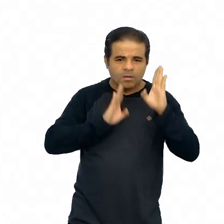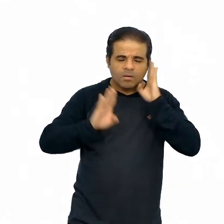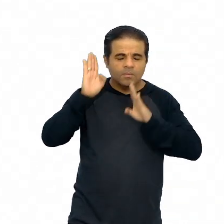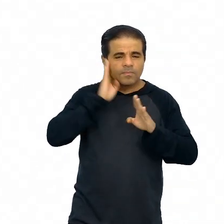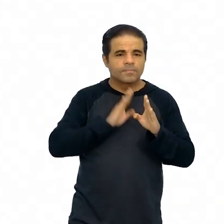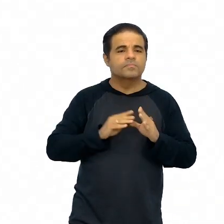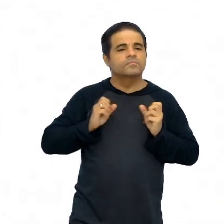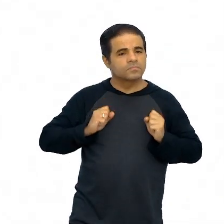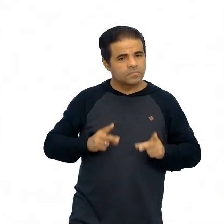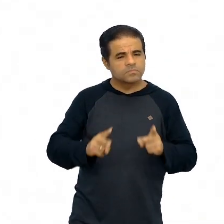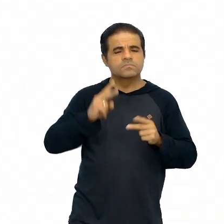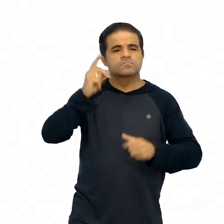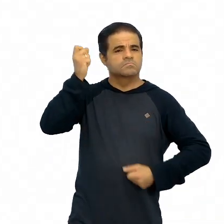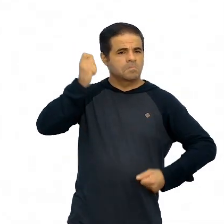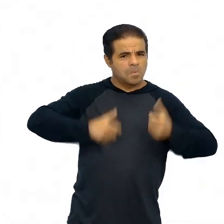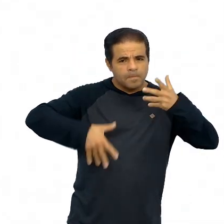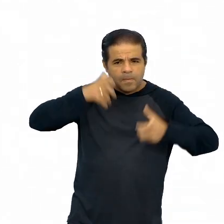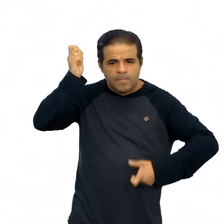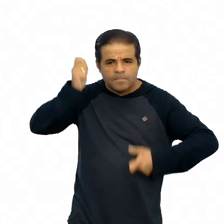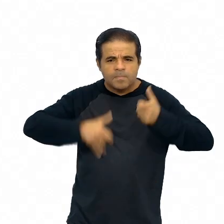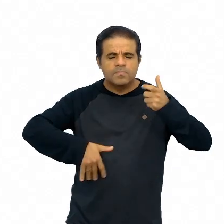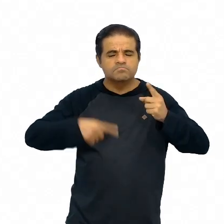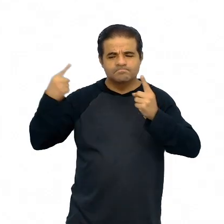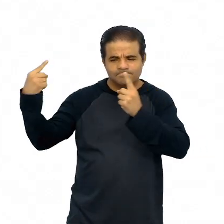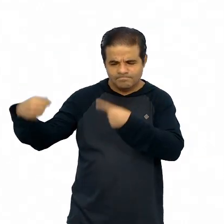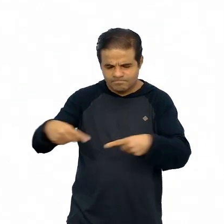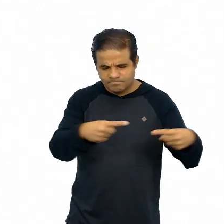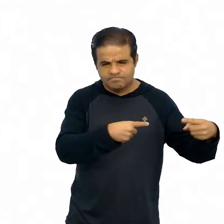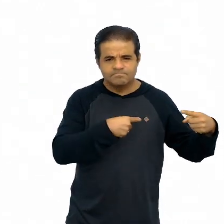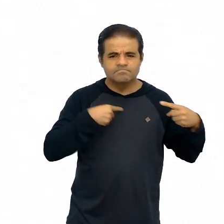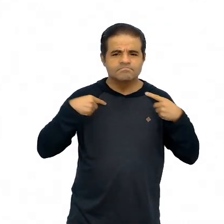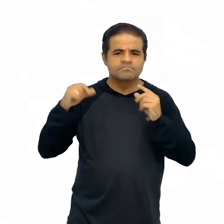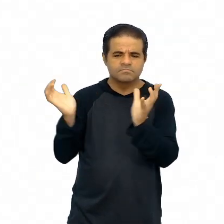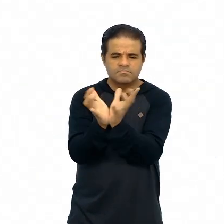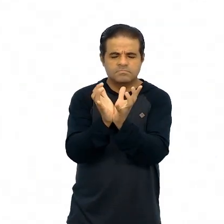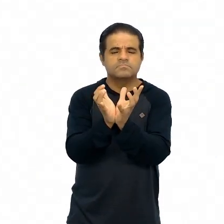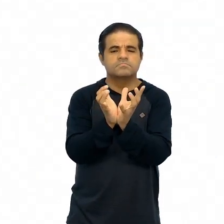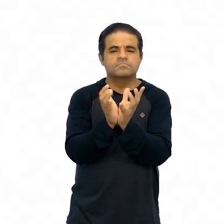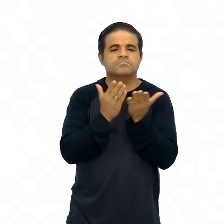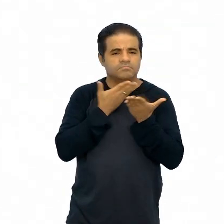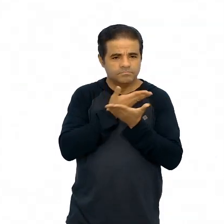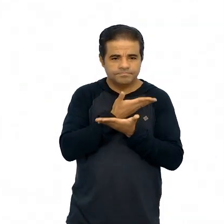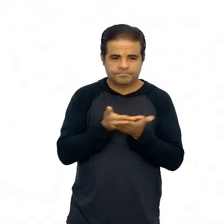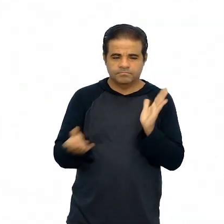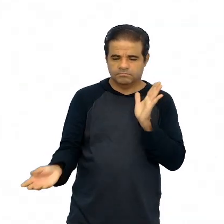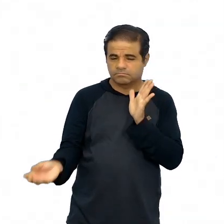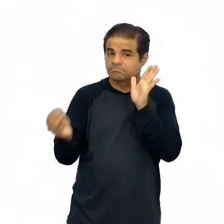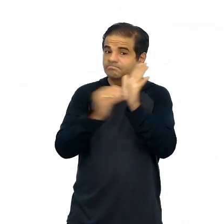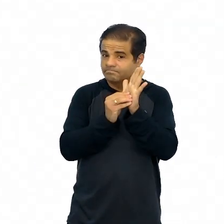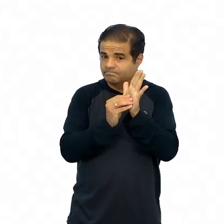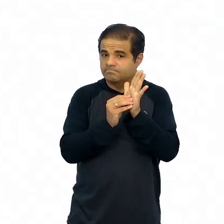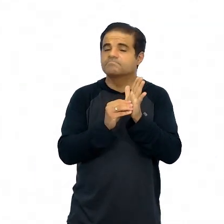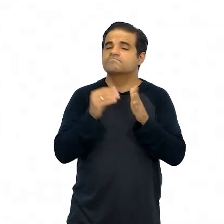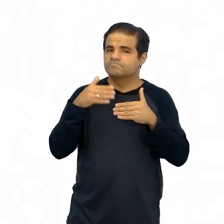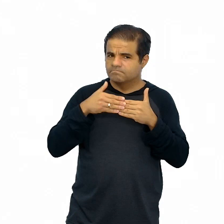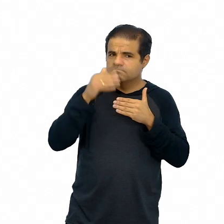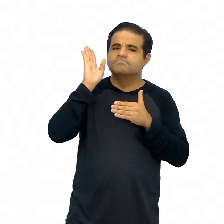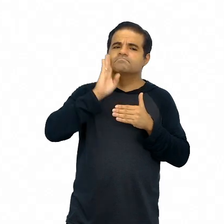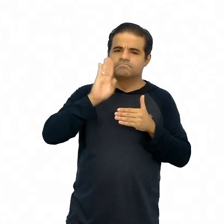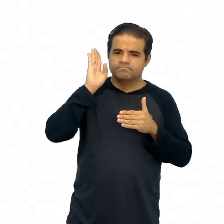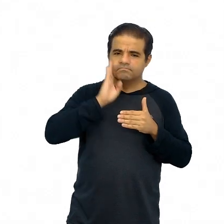usar folha de sulfite para fazer, corta o quadrado, aí prova, a diagonal, bem